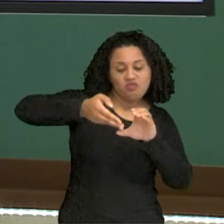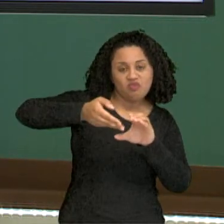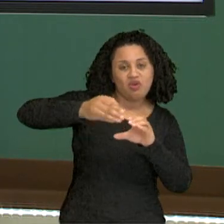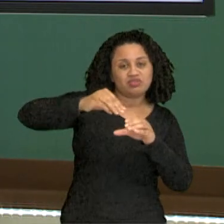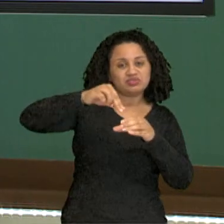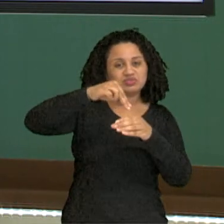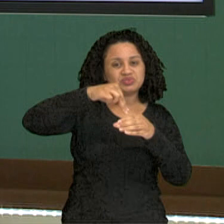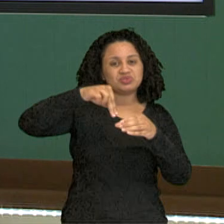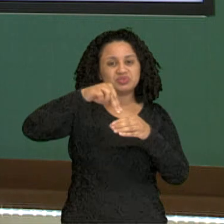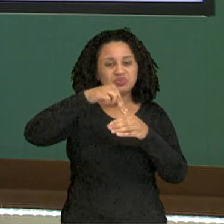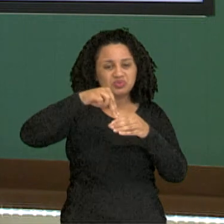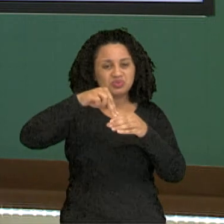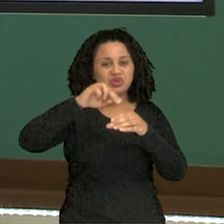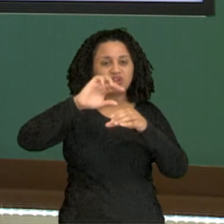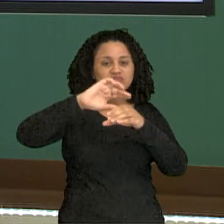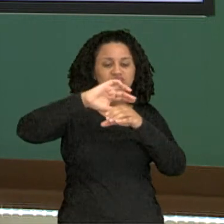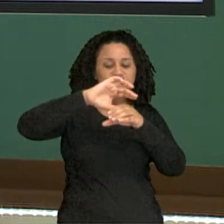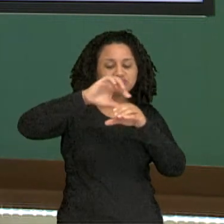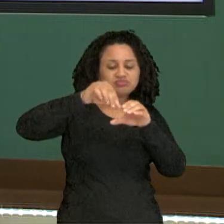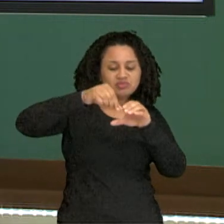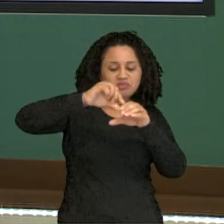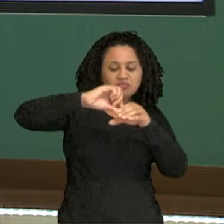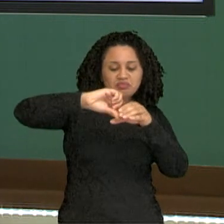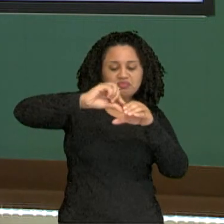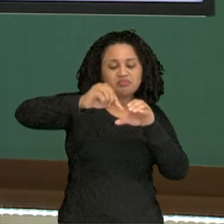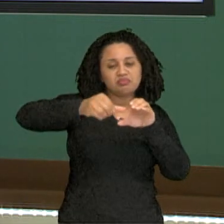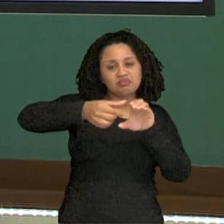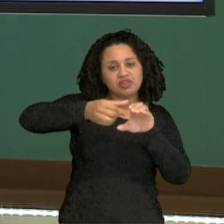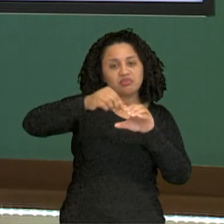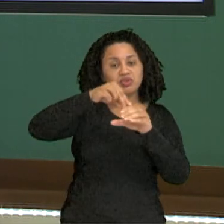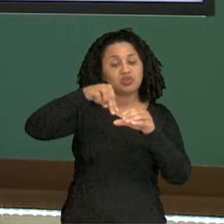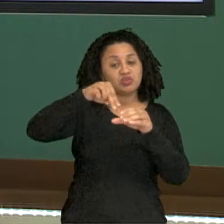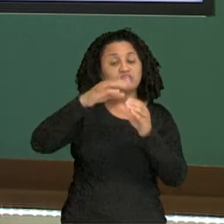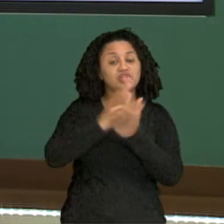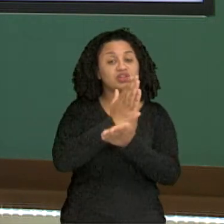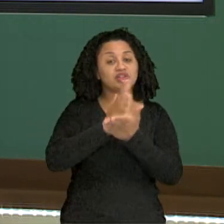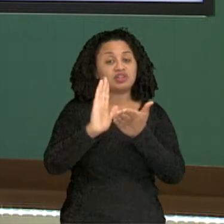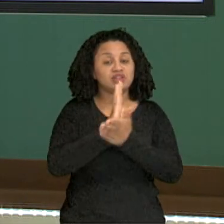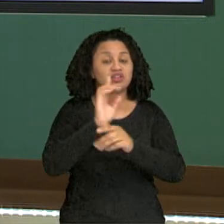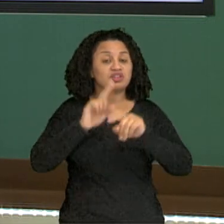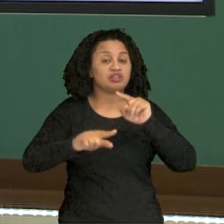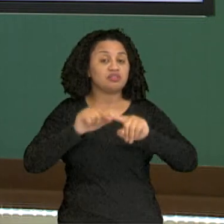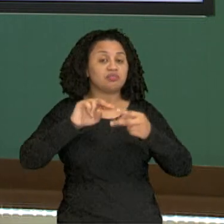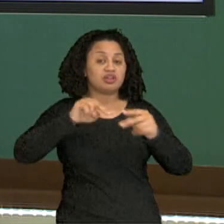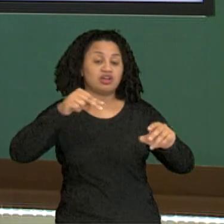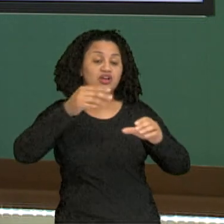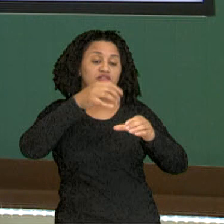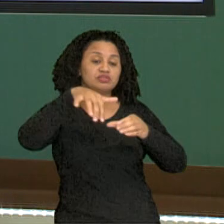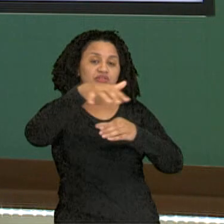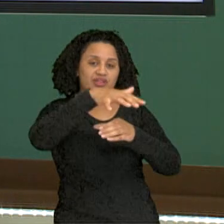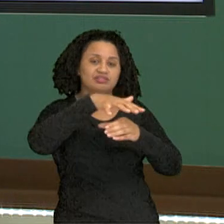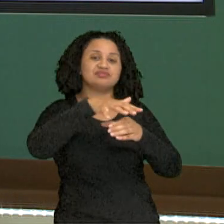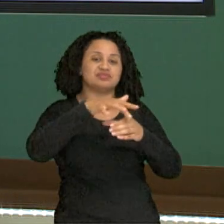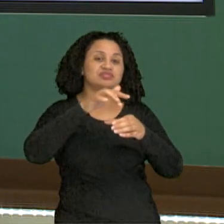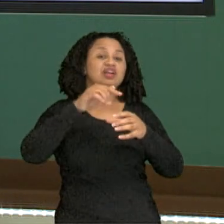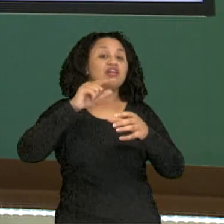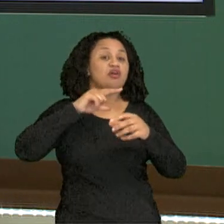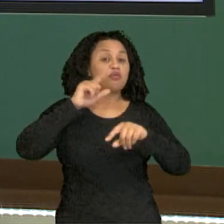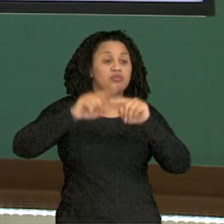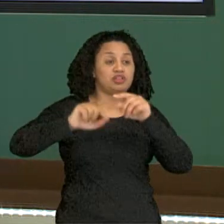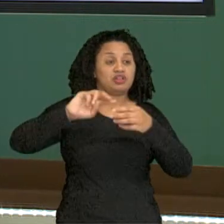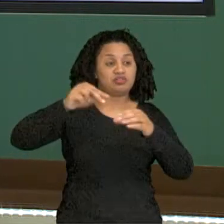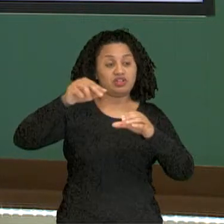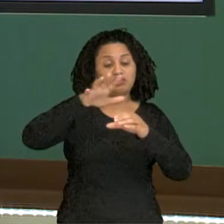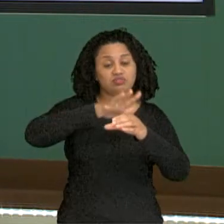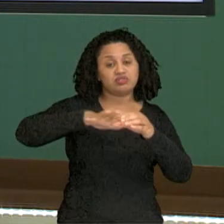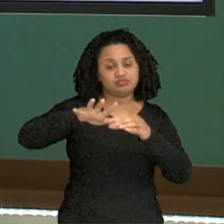nuclear, uma membrana nuclear que separa esse material genético das demais estruturas da célula. Então